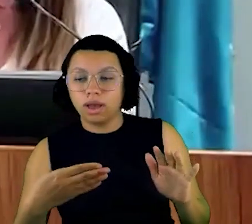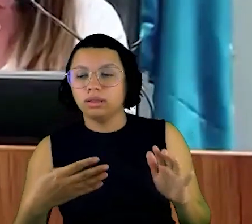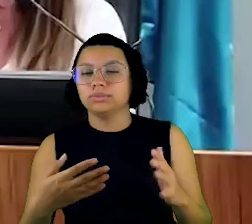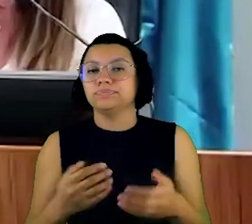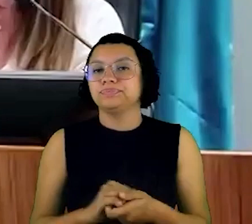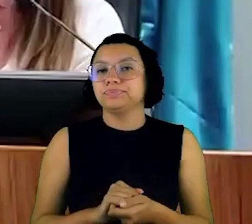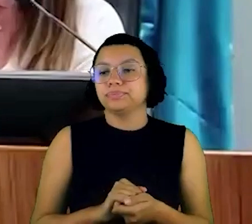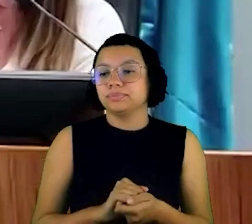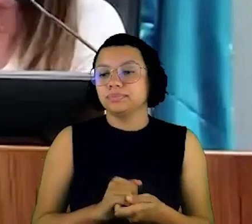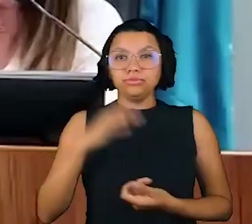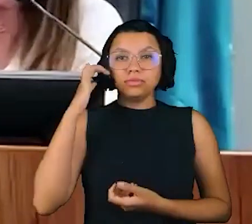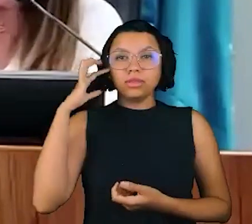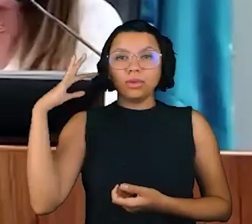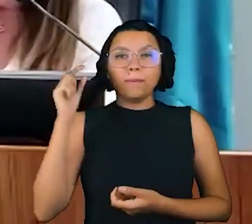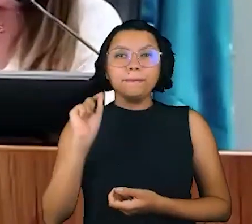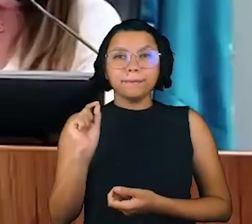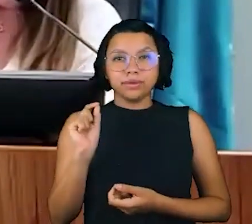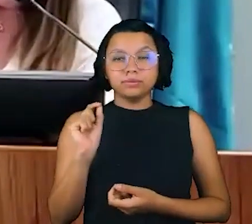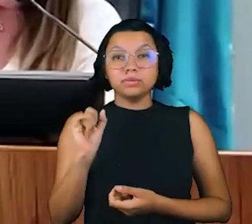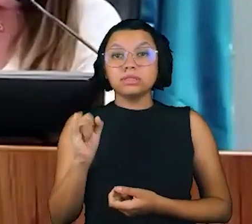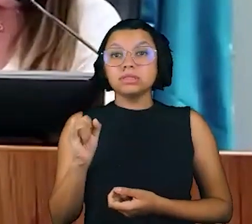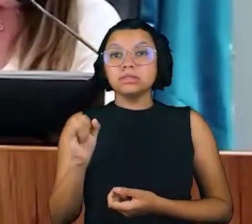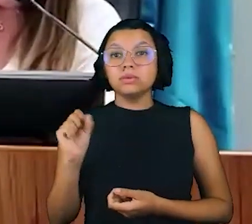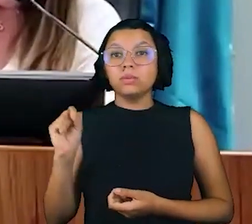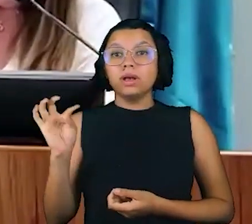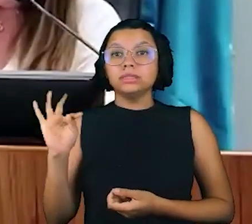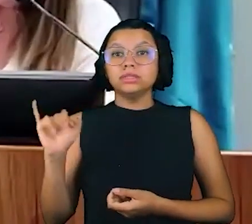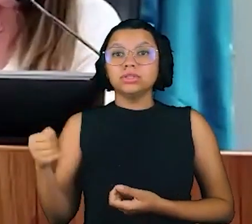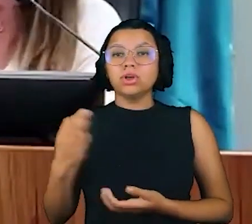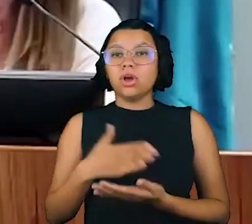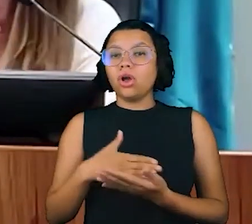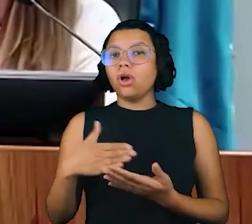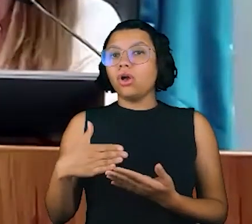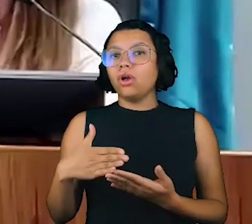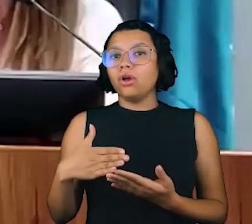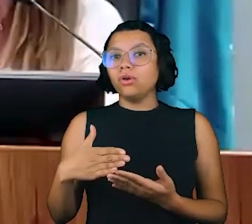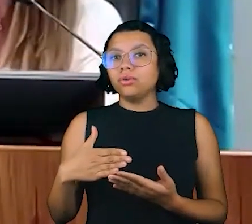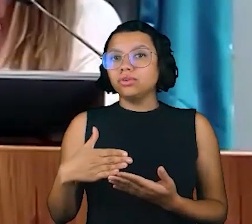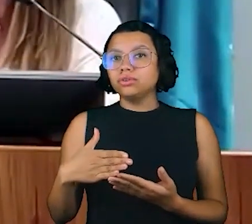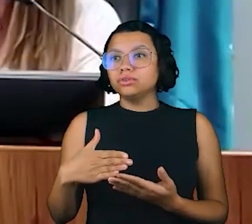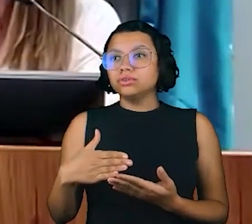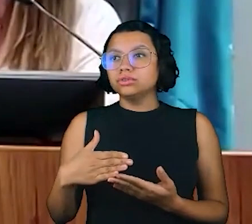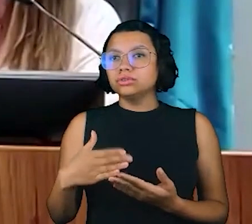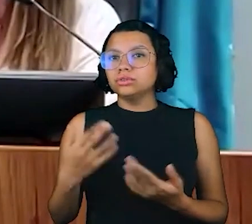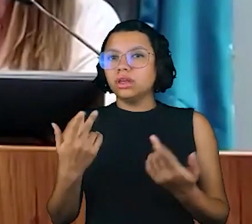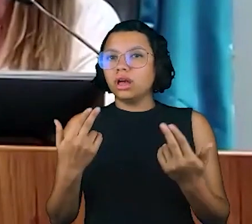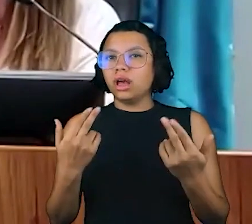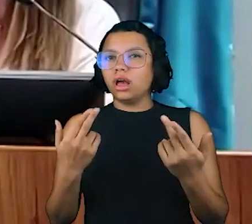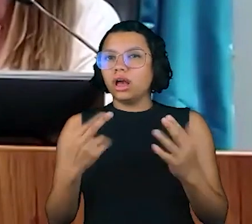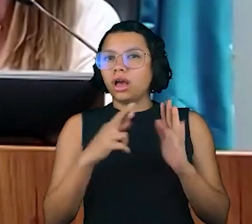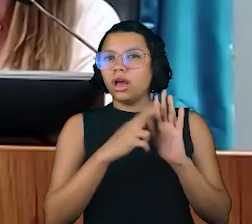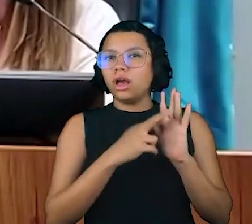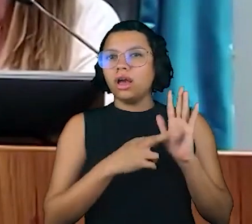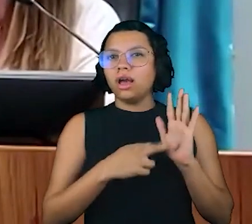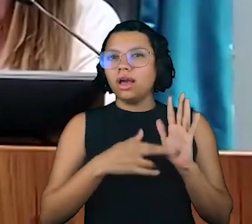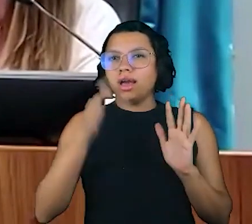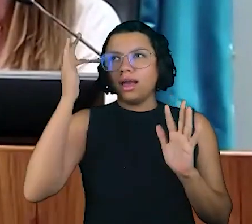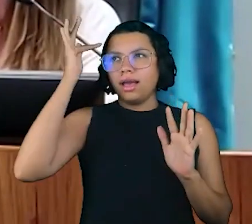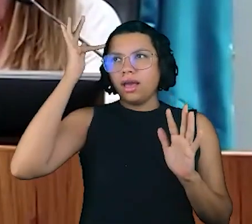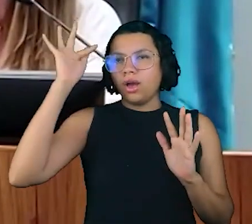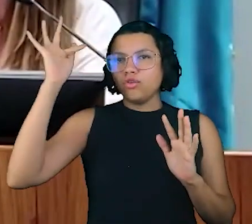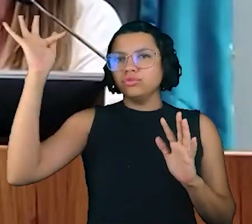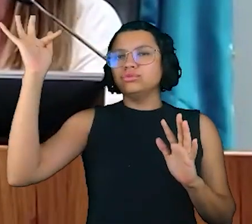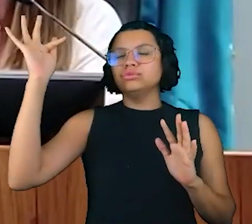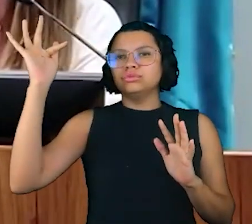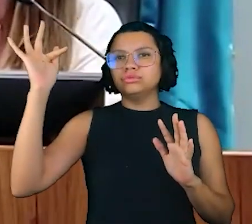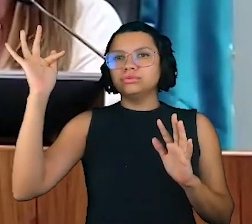Eu penso que se o STJ partir da mesma diretriz, da mesma axiologia,